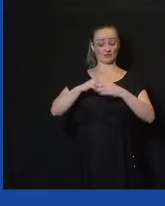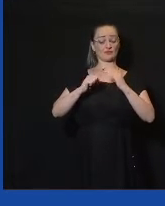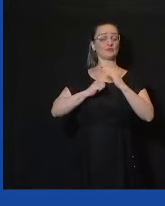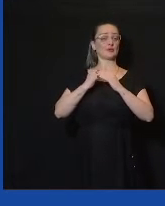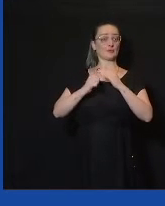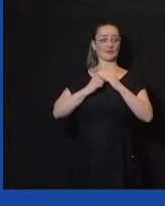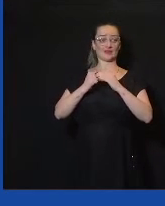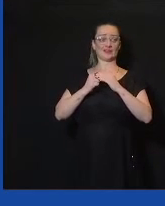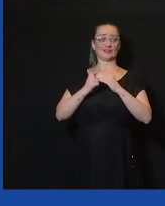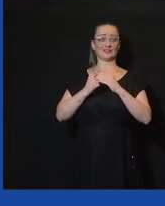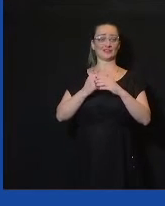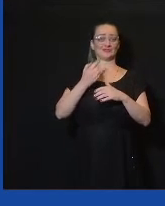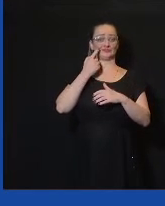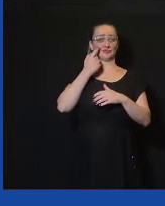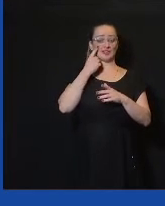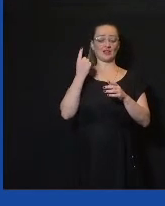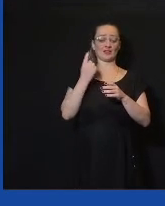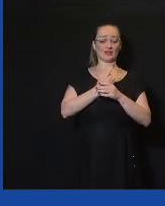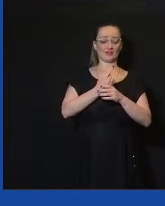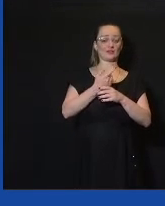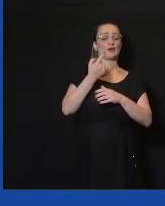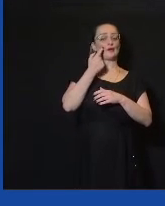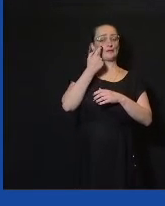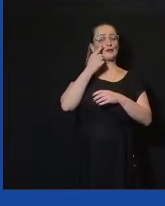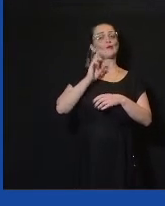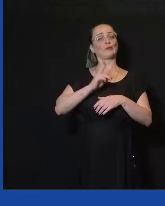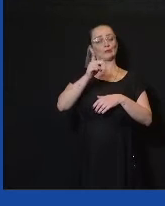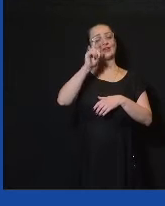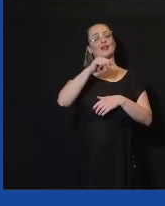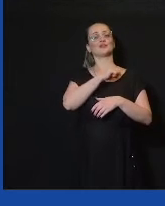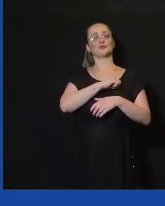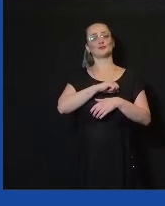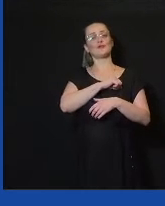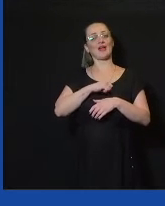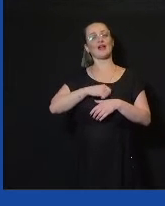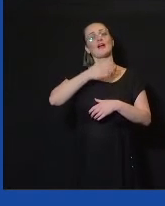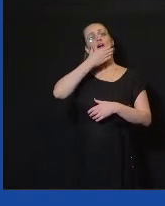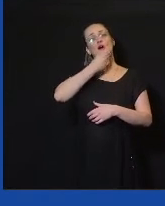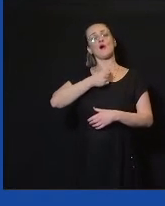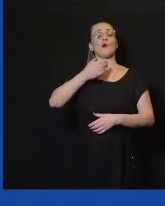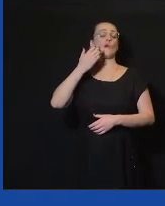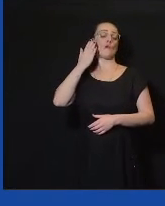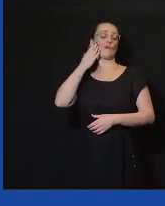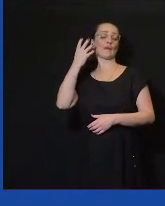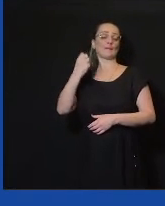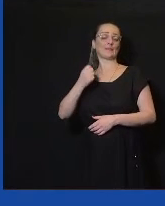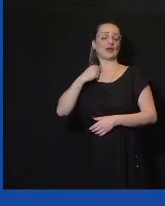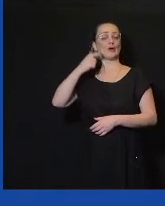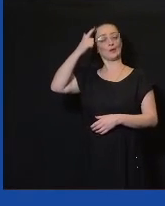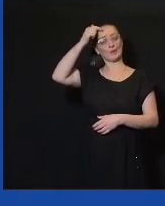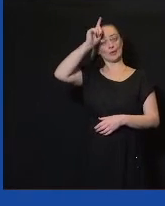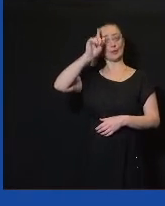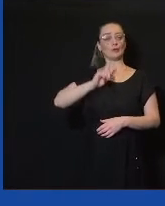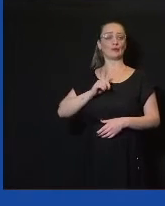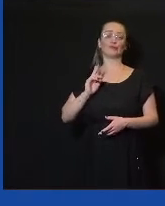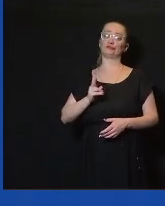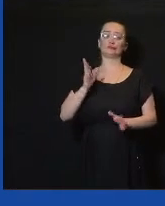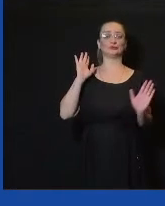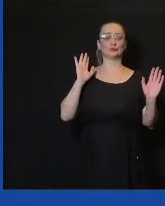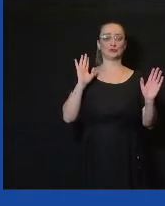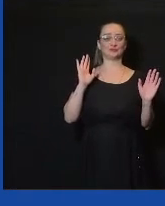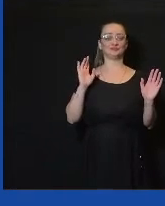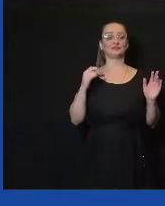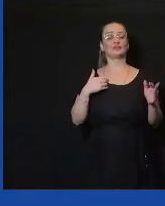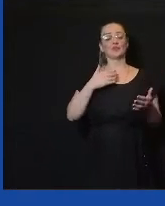você entra e continua vendo a Suécia, né? Homens brancos, louros e tal, né? Eu acho que a ação da Maria, da